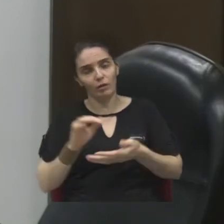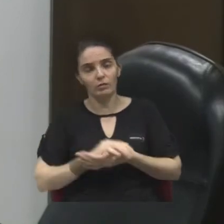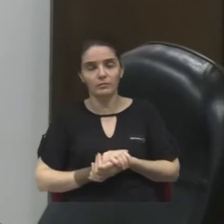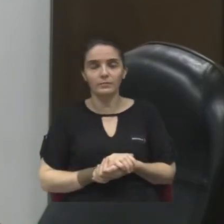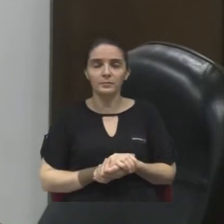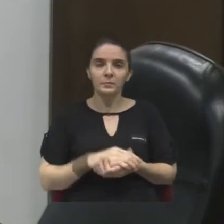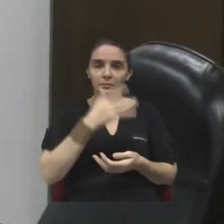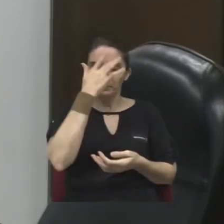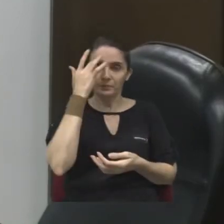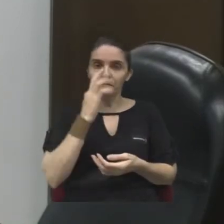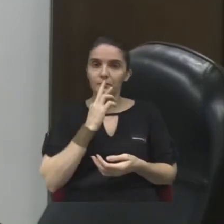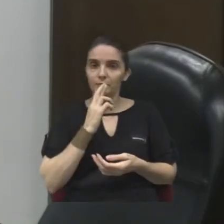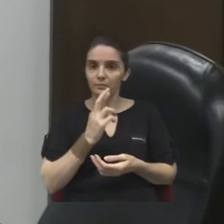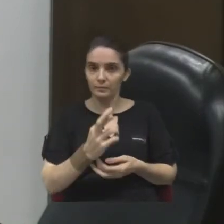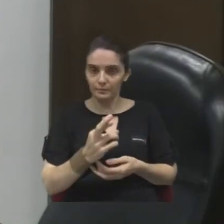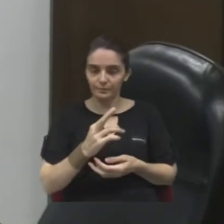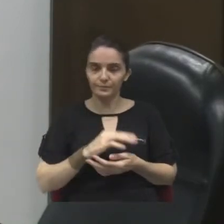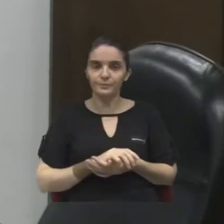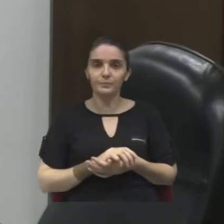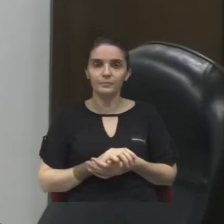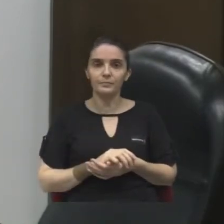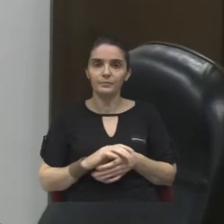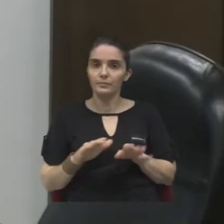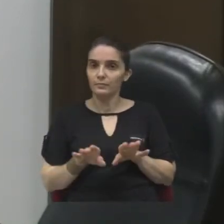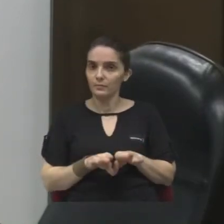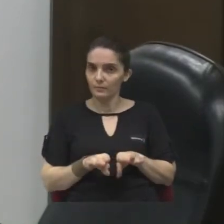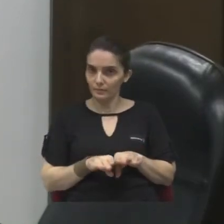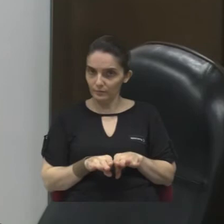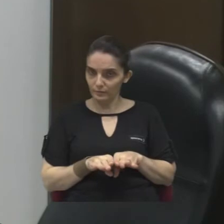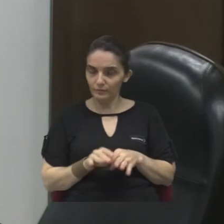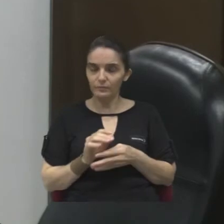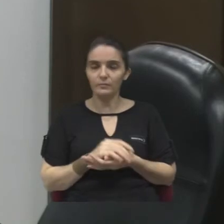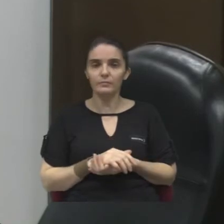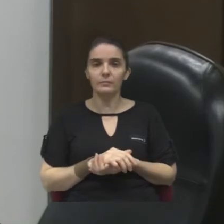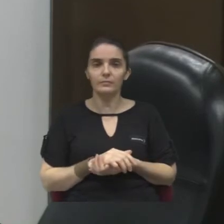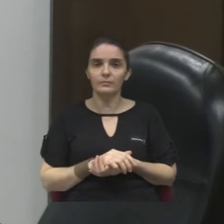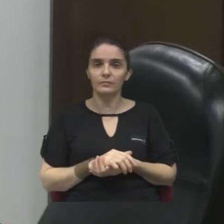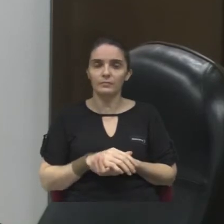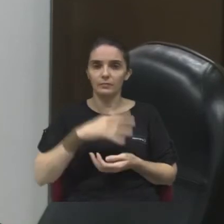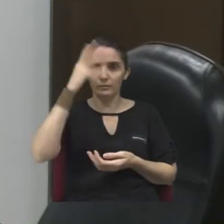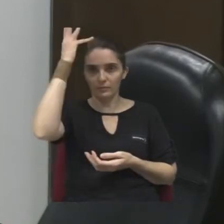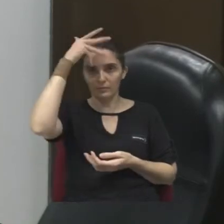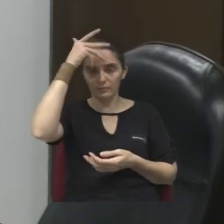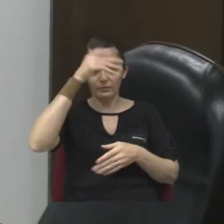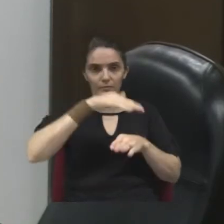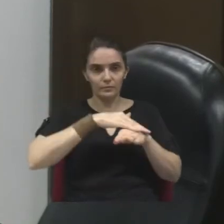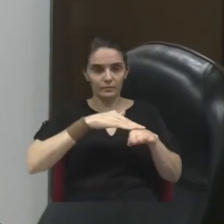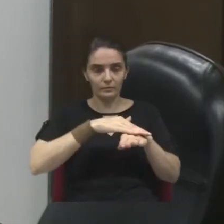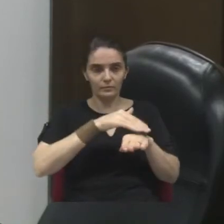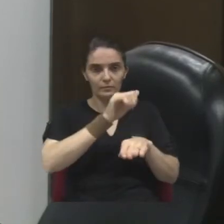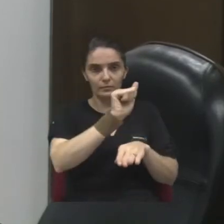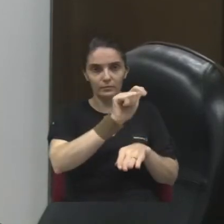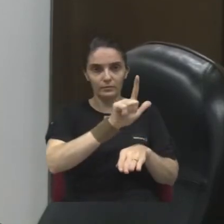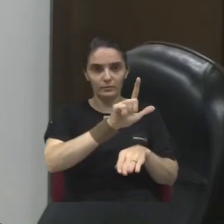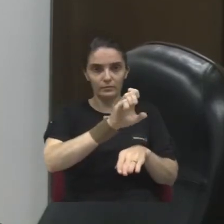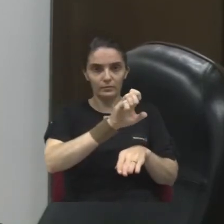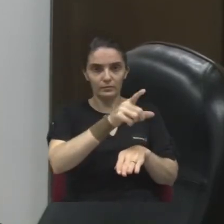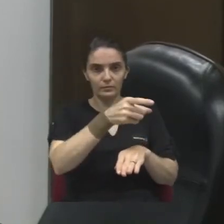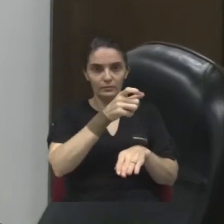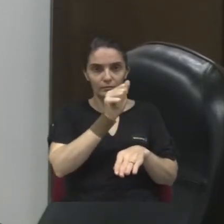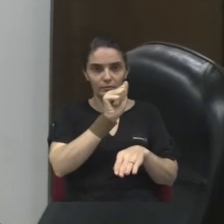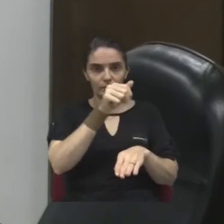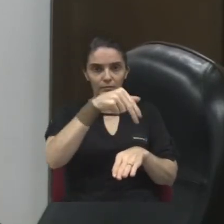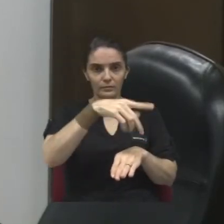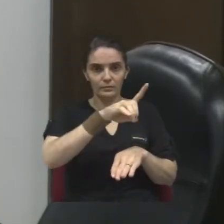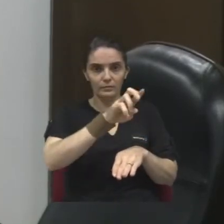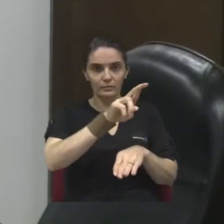colocação. E um ponto importante, falei com o Alexandre, que é da Vigilância Sanitária, e ele